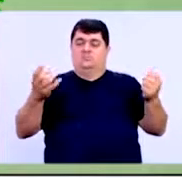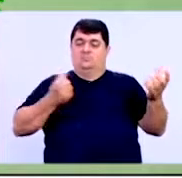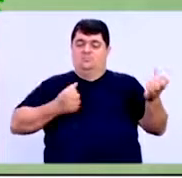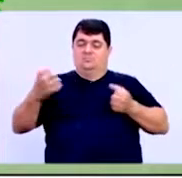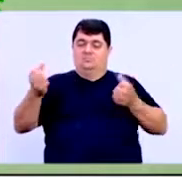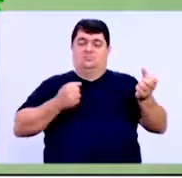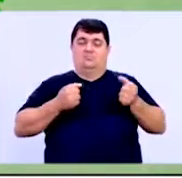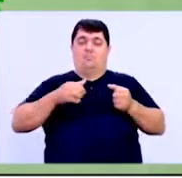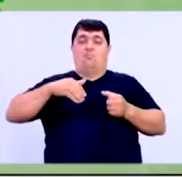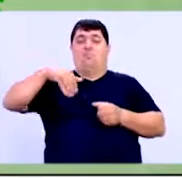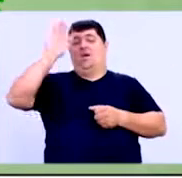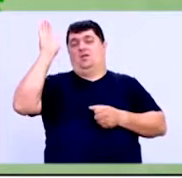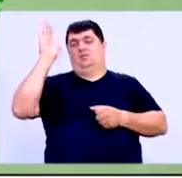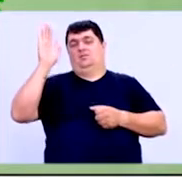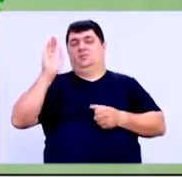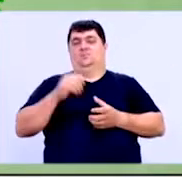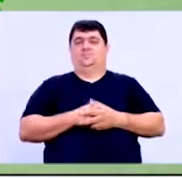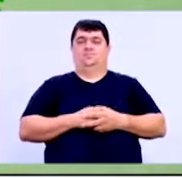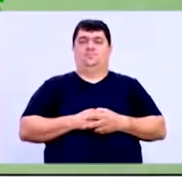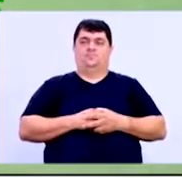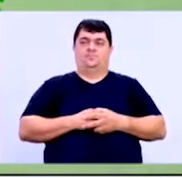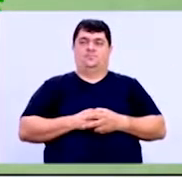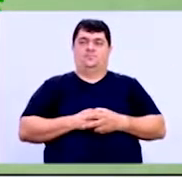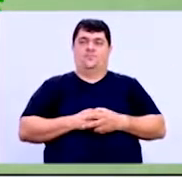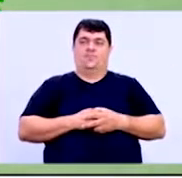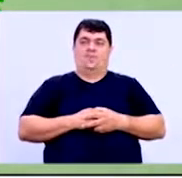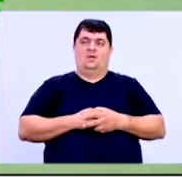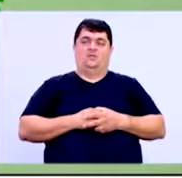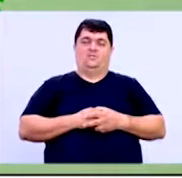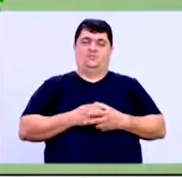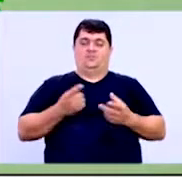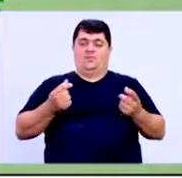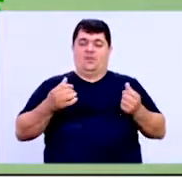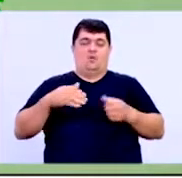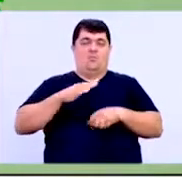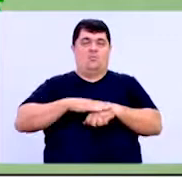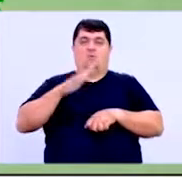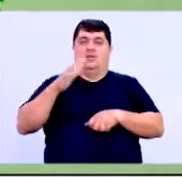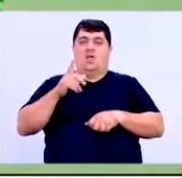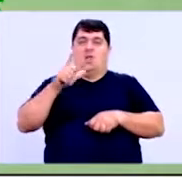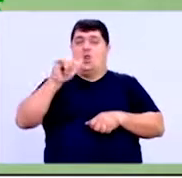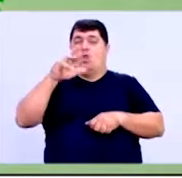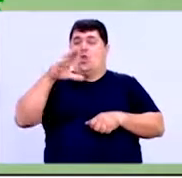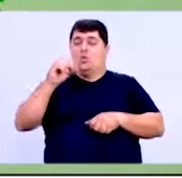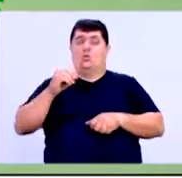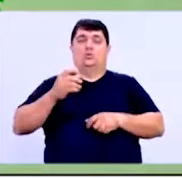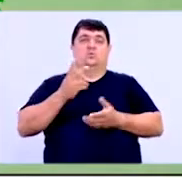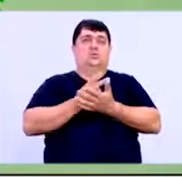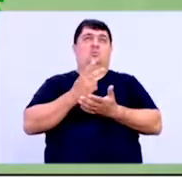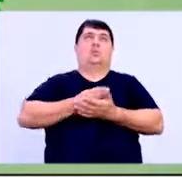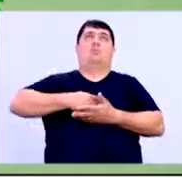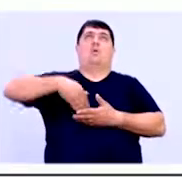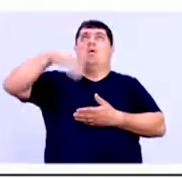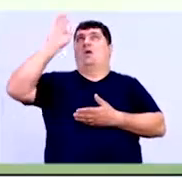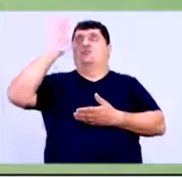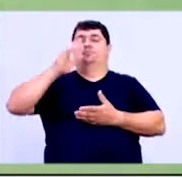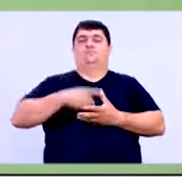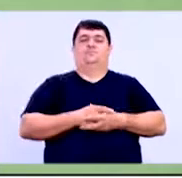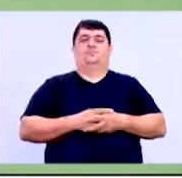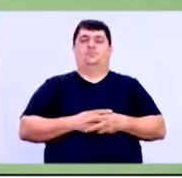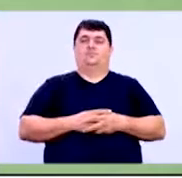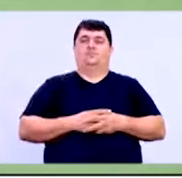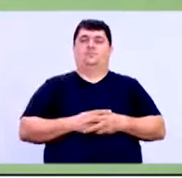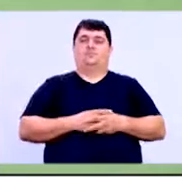aumentar os ganhos, maximizar, certo, professora? Sim, quero lucro, né? Queremos lucro.